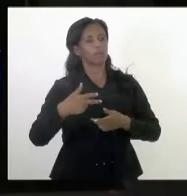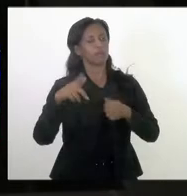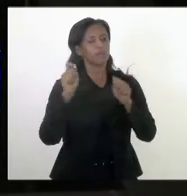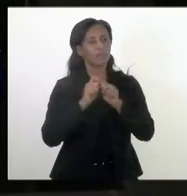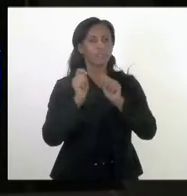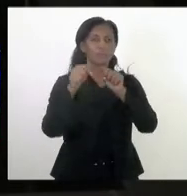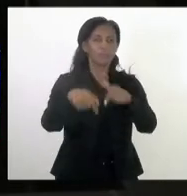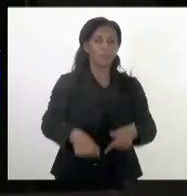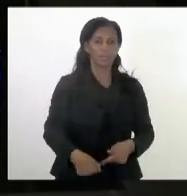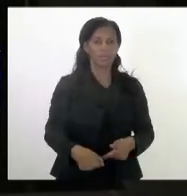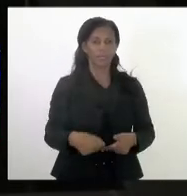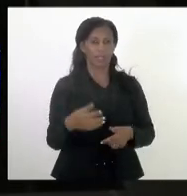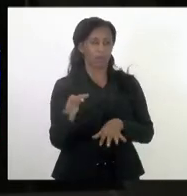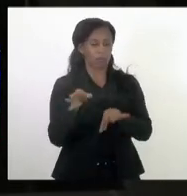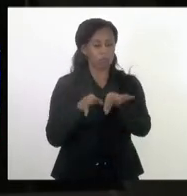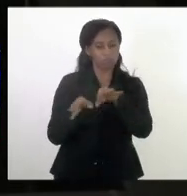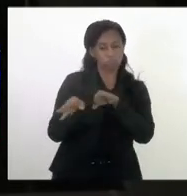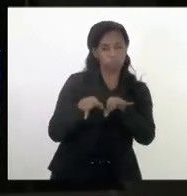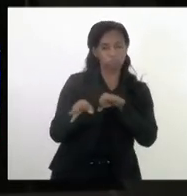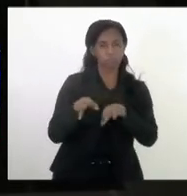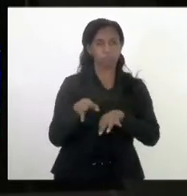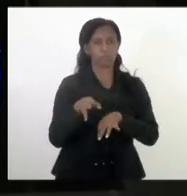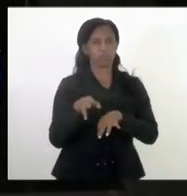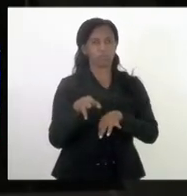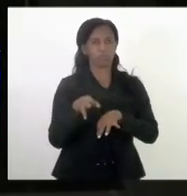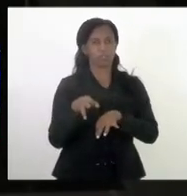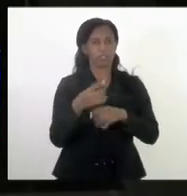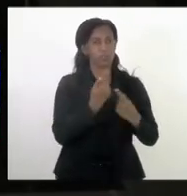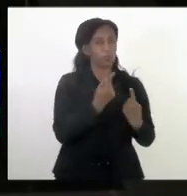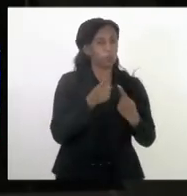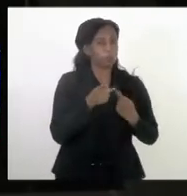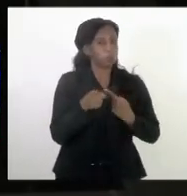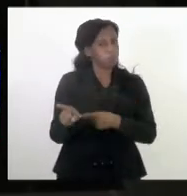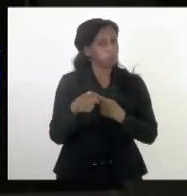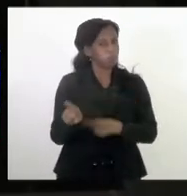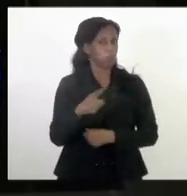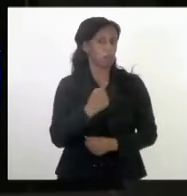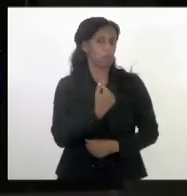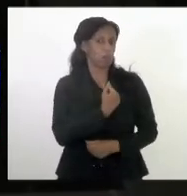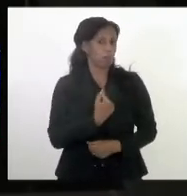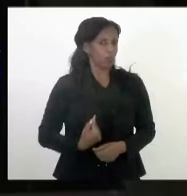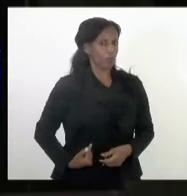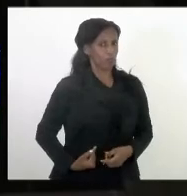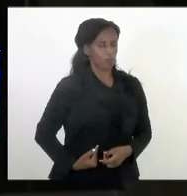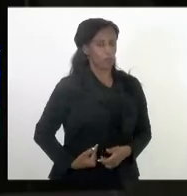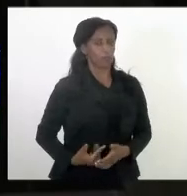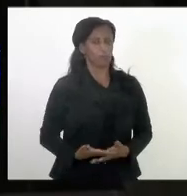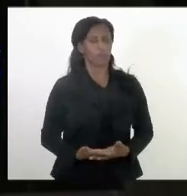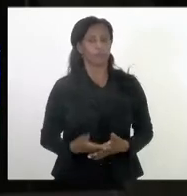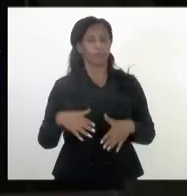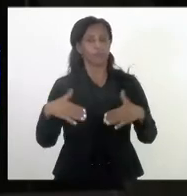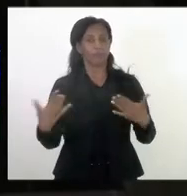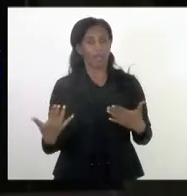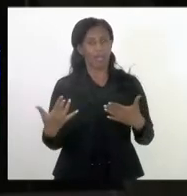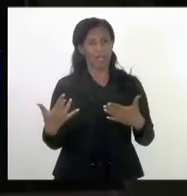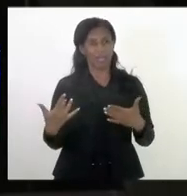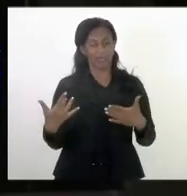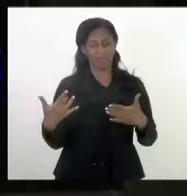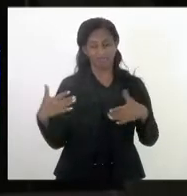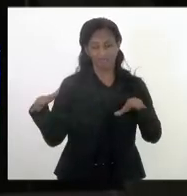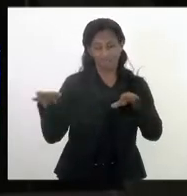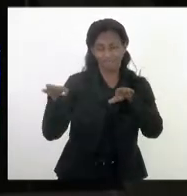uma tentativa de provocação ao governador em estabelecer o